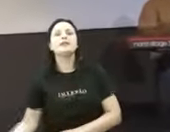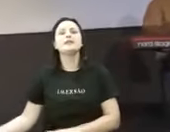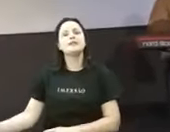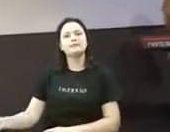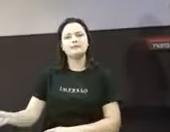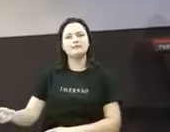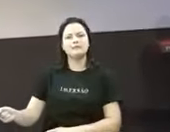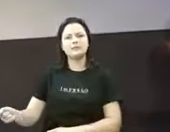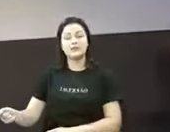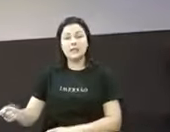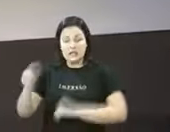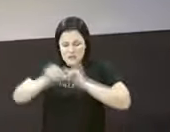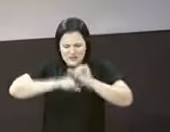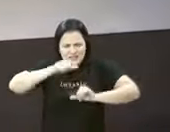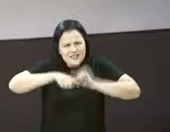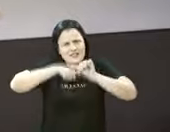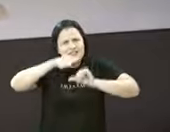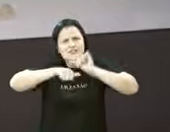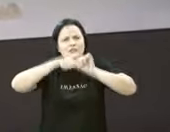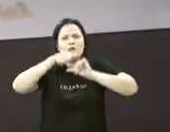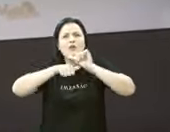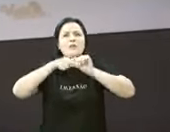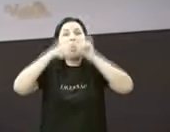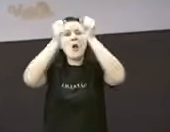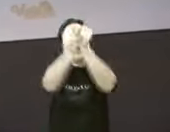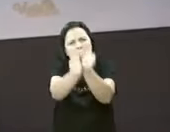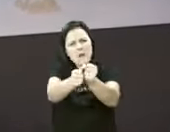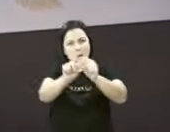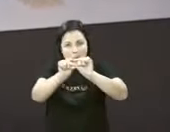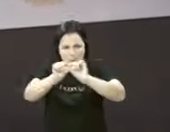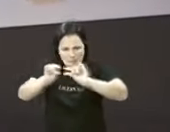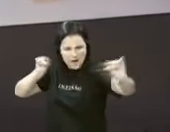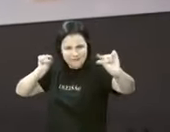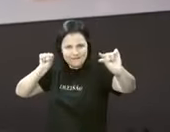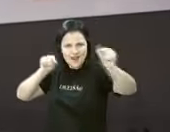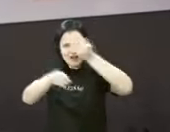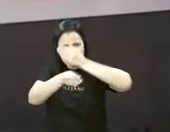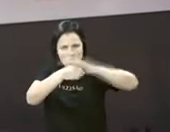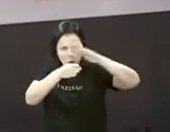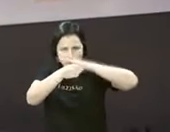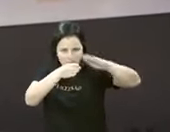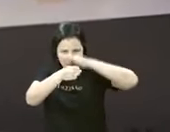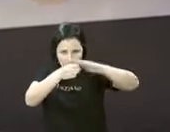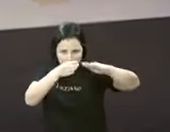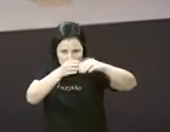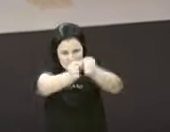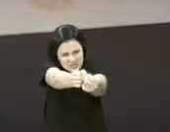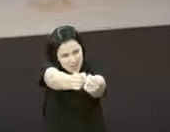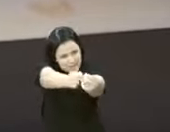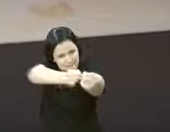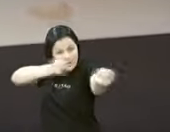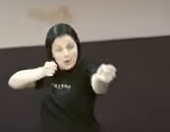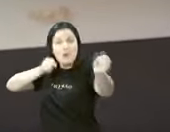ele me tornou uma flecha polida e me escondeu